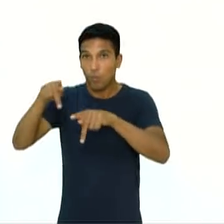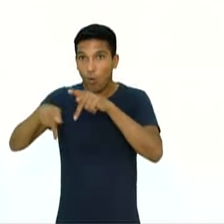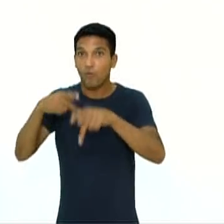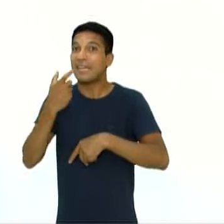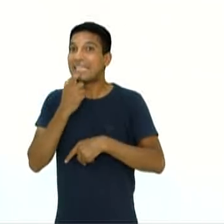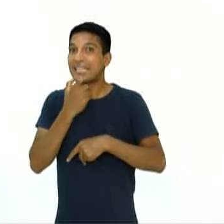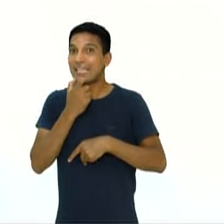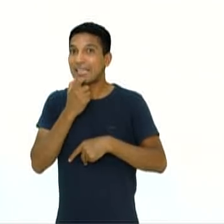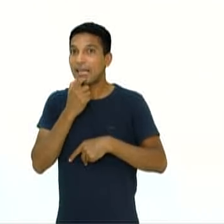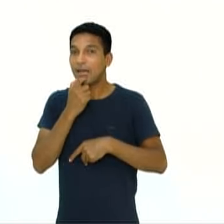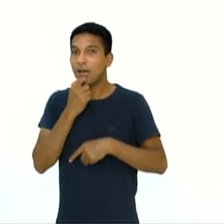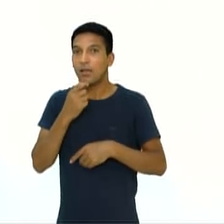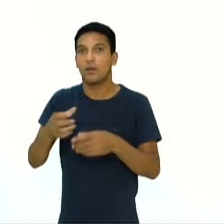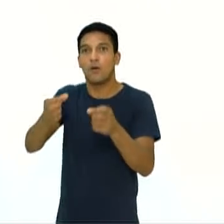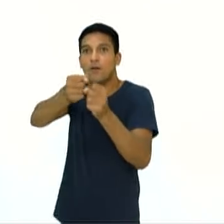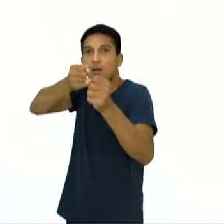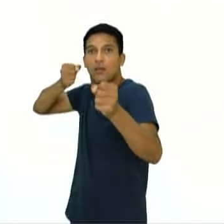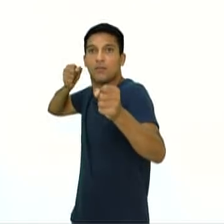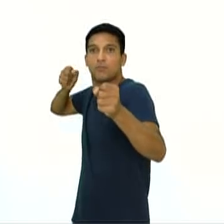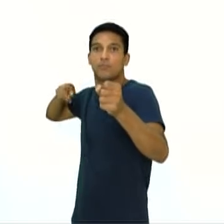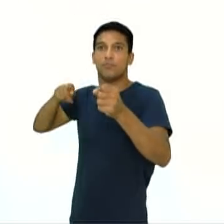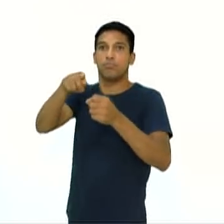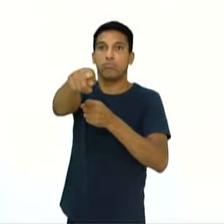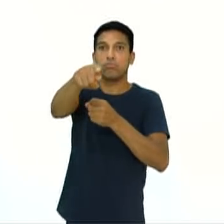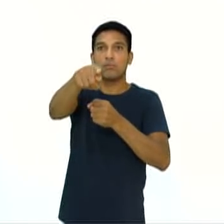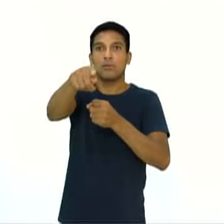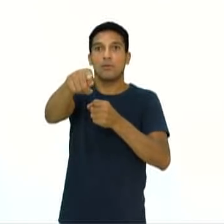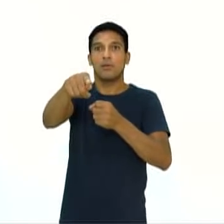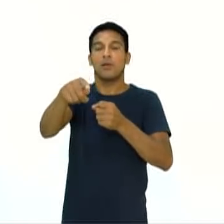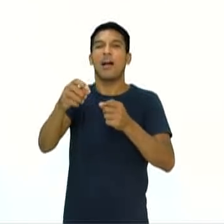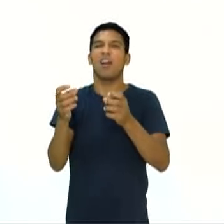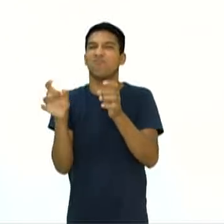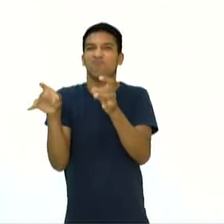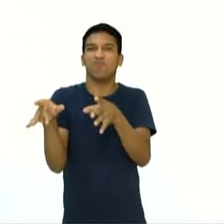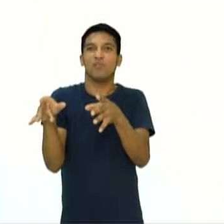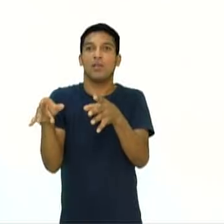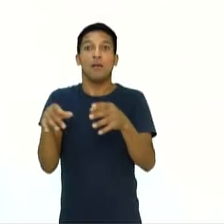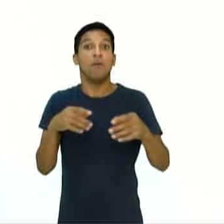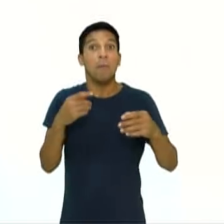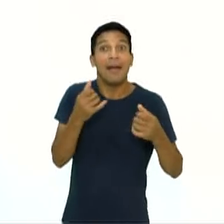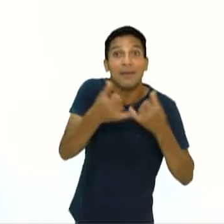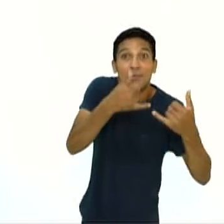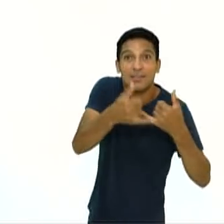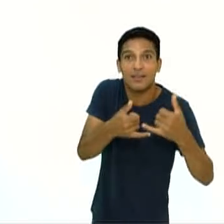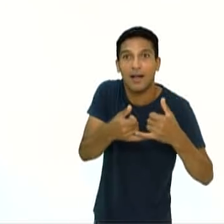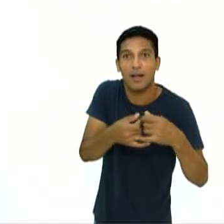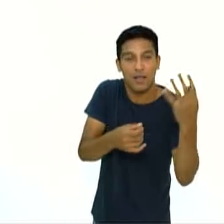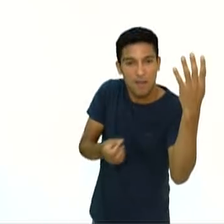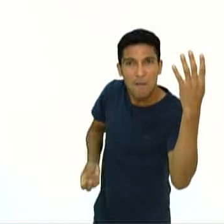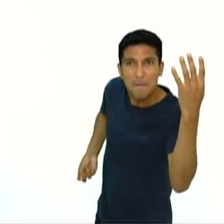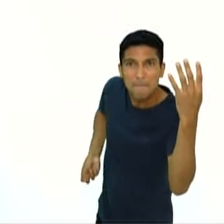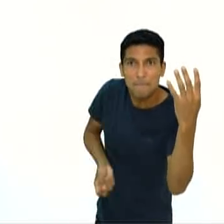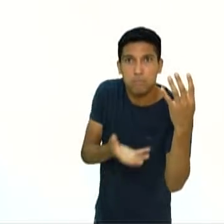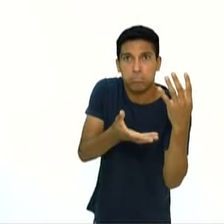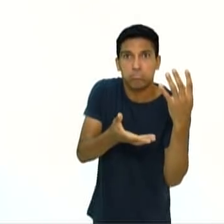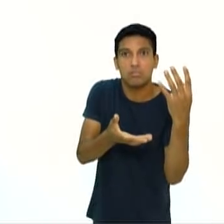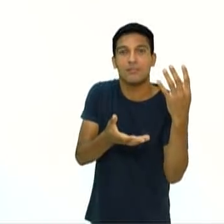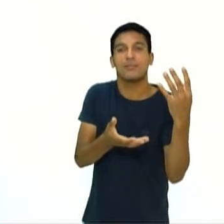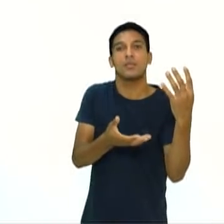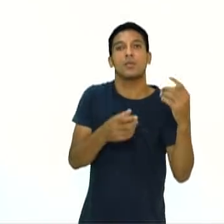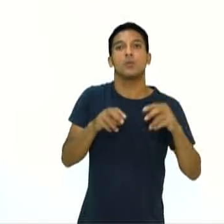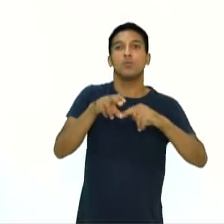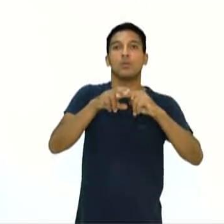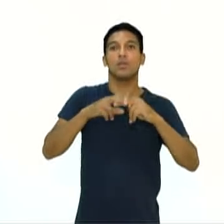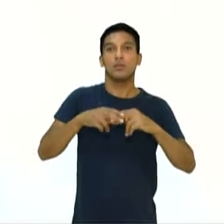arco e flecha para jogar boliche. Isso não era interessante para o rei na época, tá bom? O objetivo é derrubar todos os